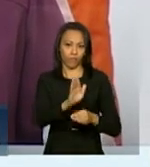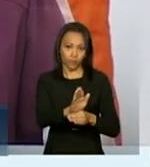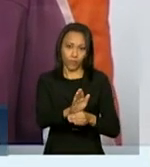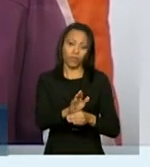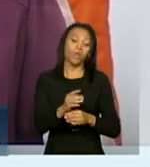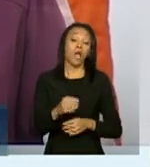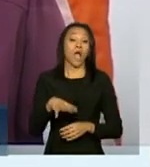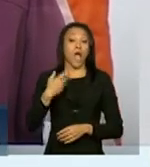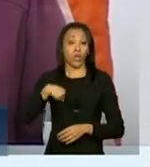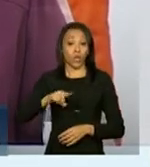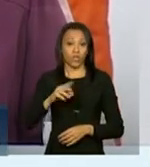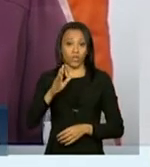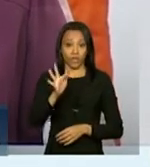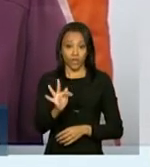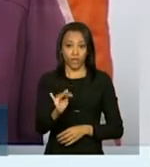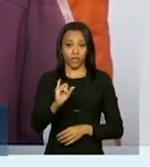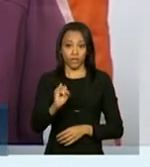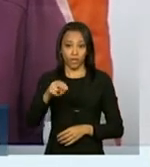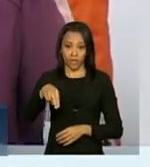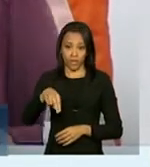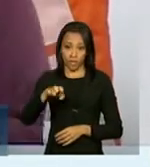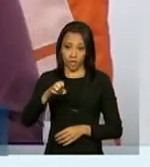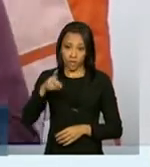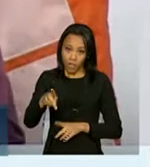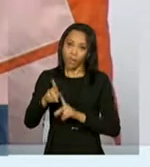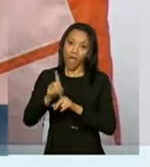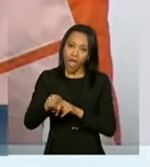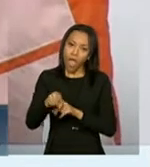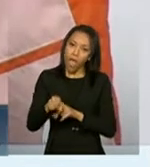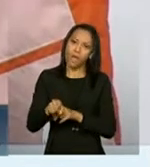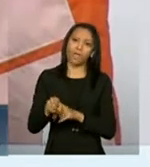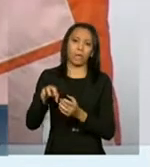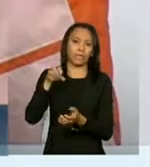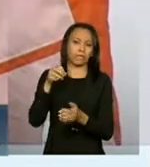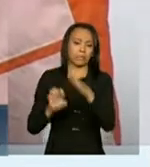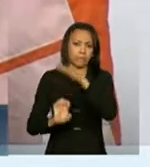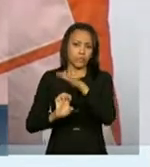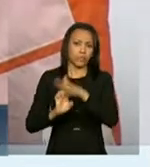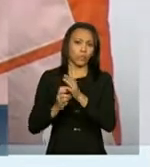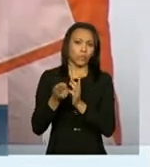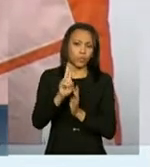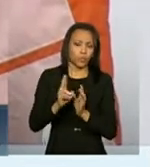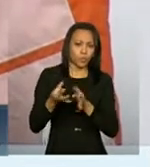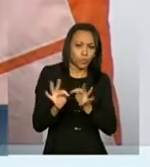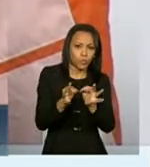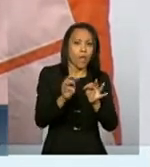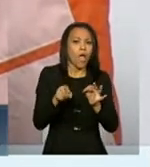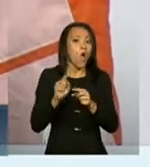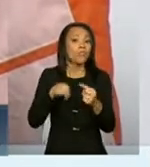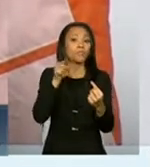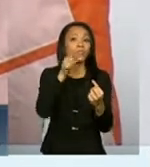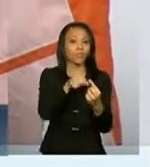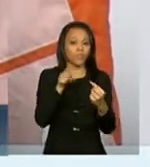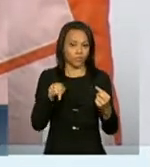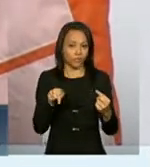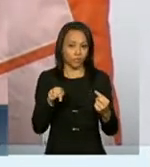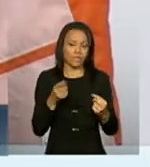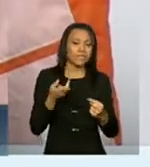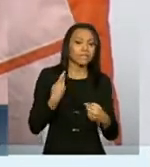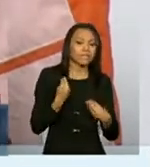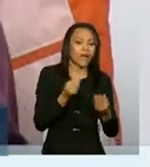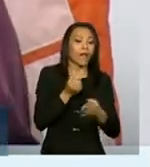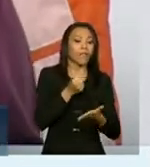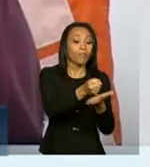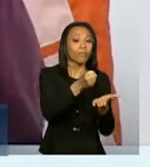FINEP, nossa agência de inovação, tem por objetivo justamente isso, dar